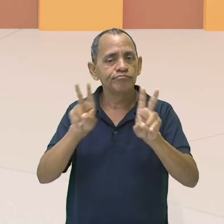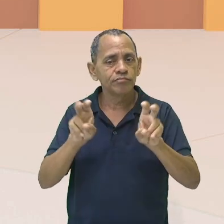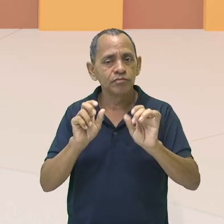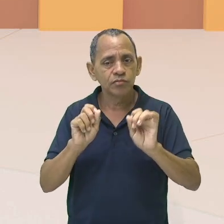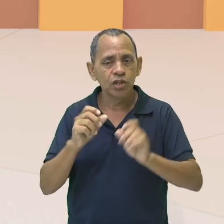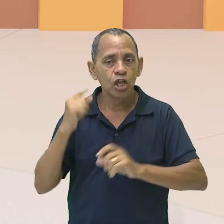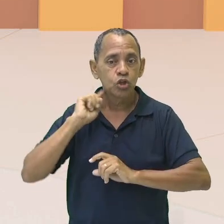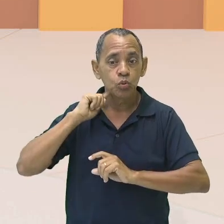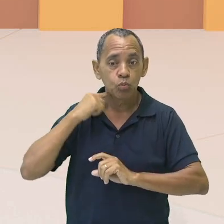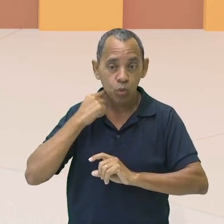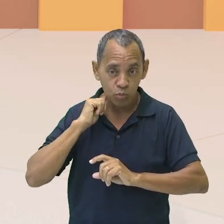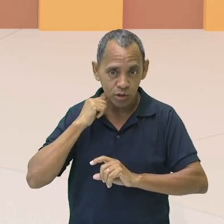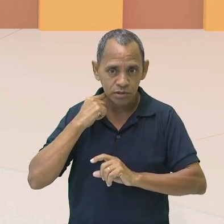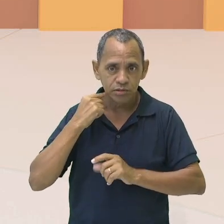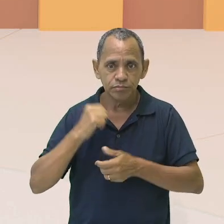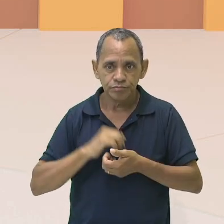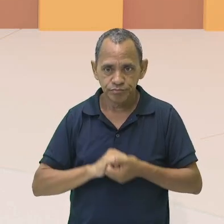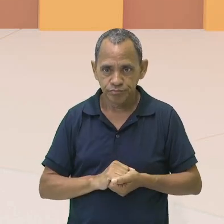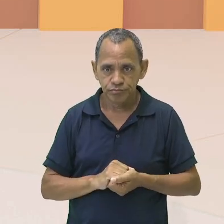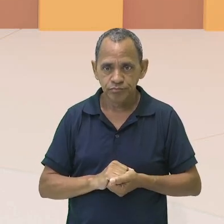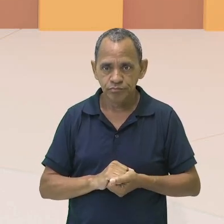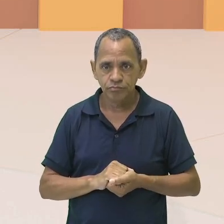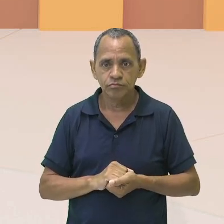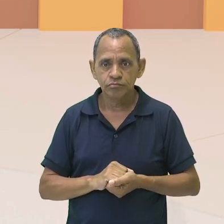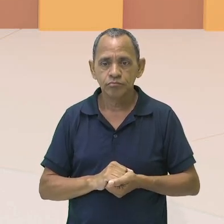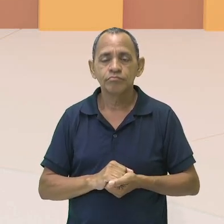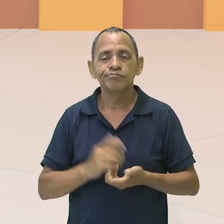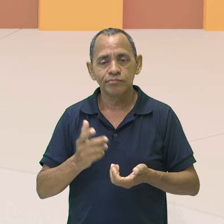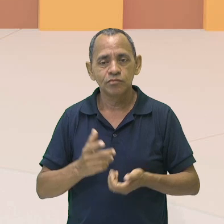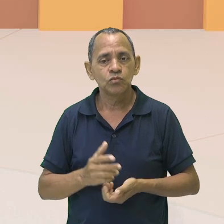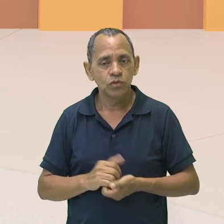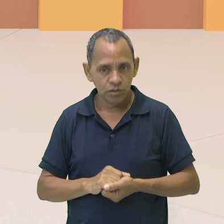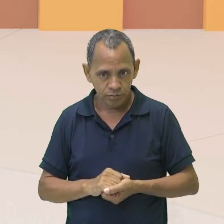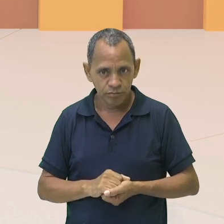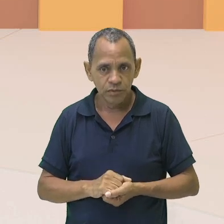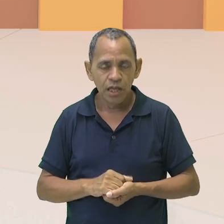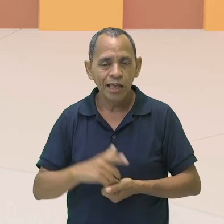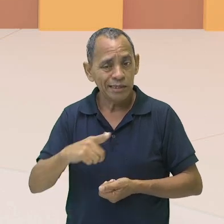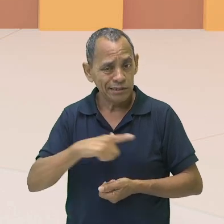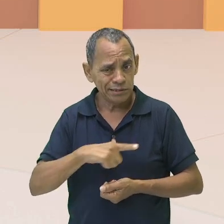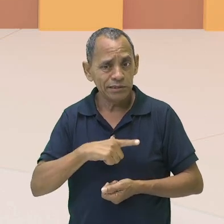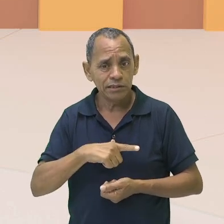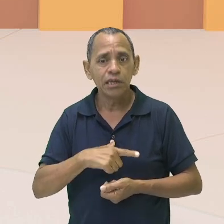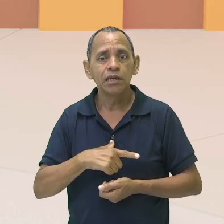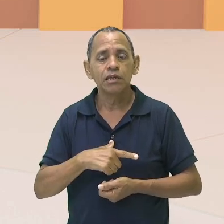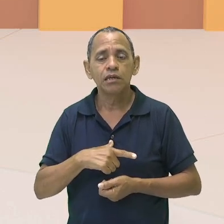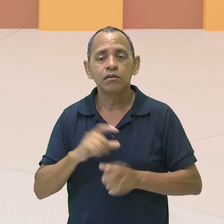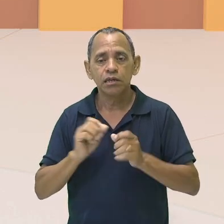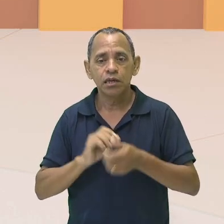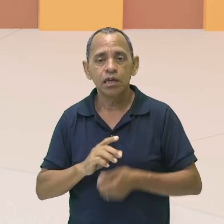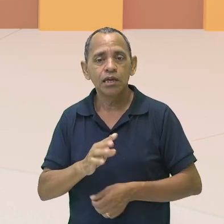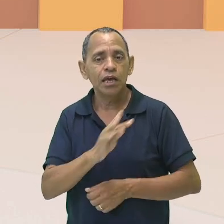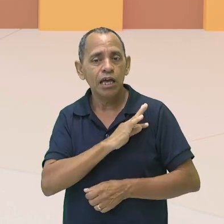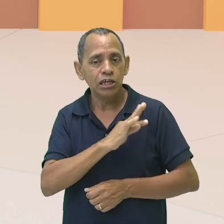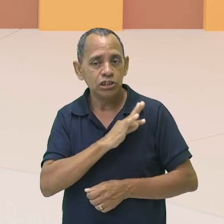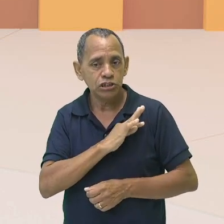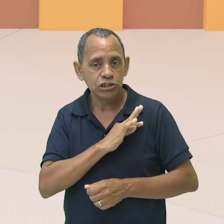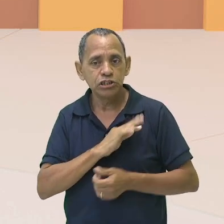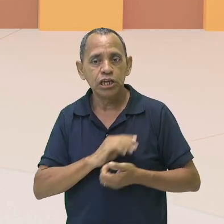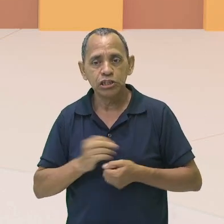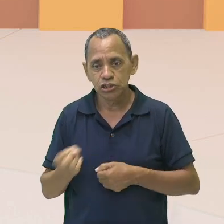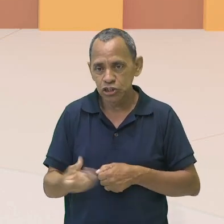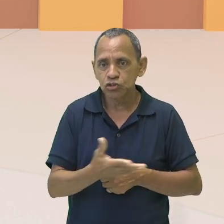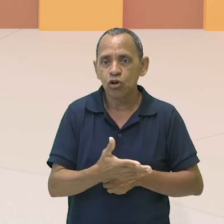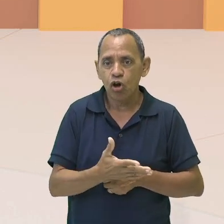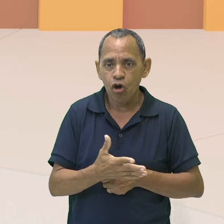um prejuízo nesse sentido. É claro que as técnicas agropecuárias modernas, elas têm diminuído, né? Elas têm